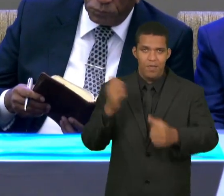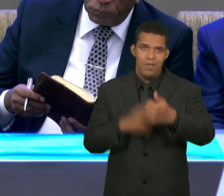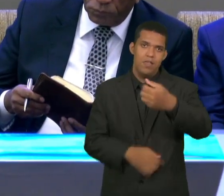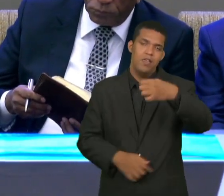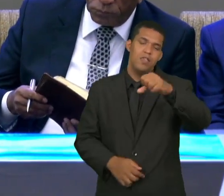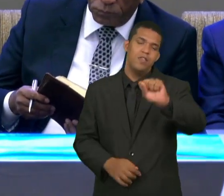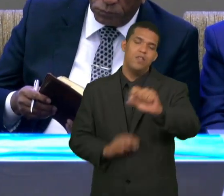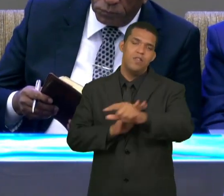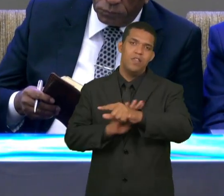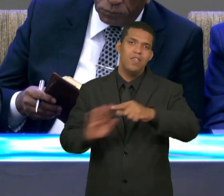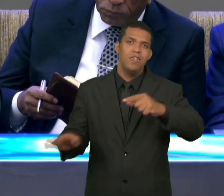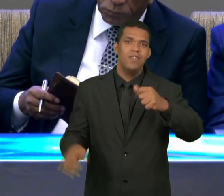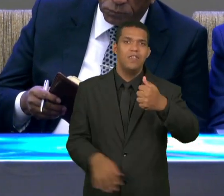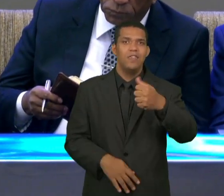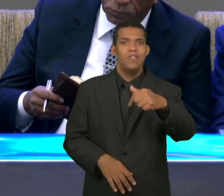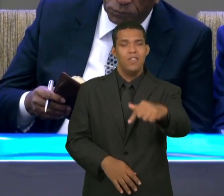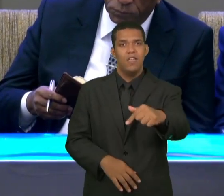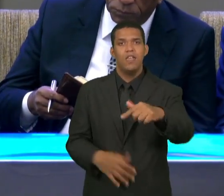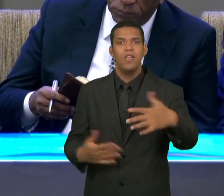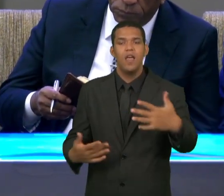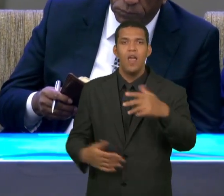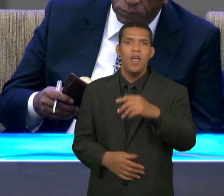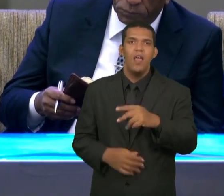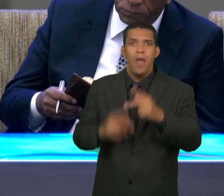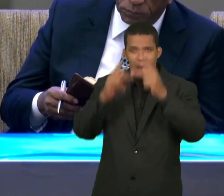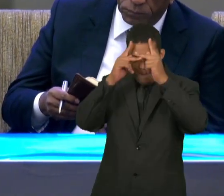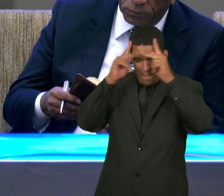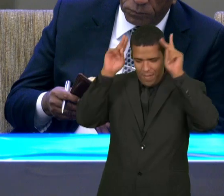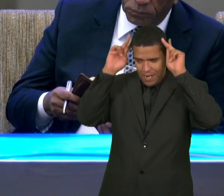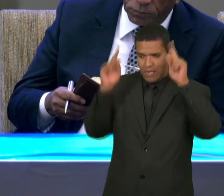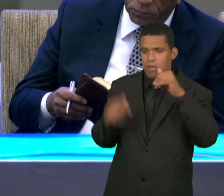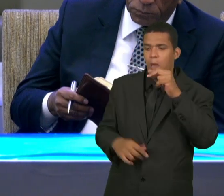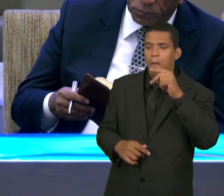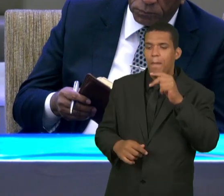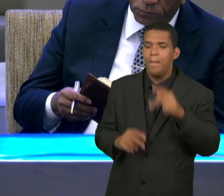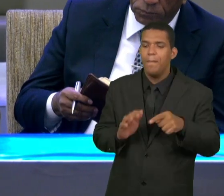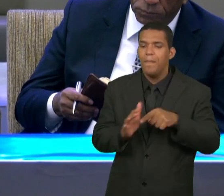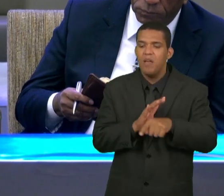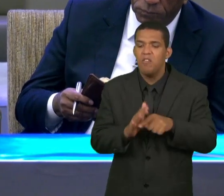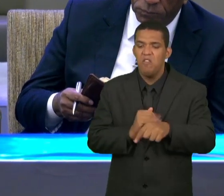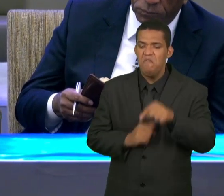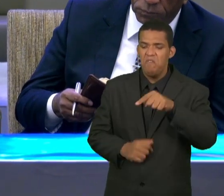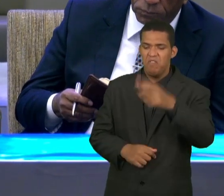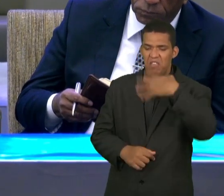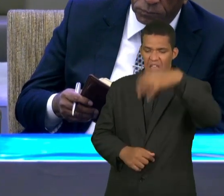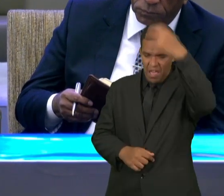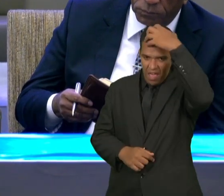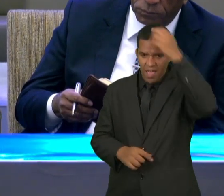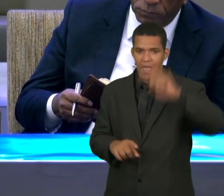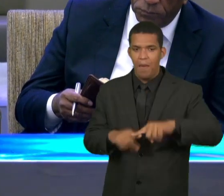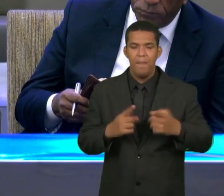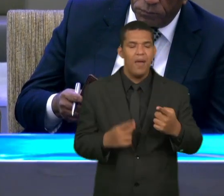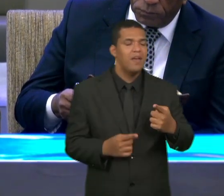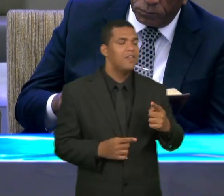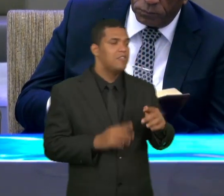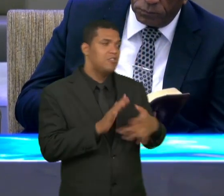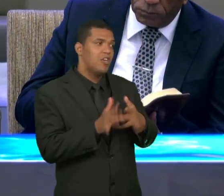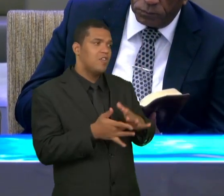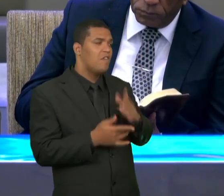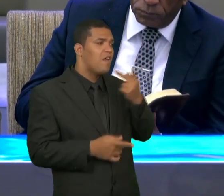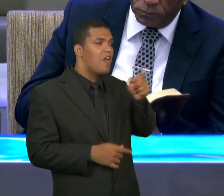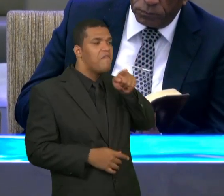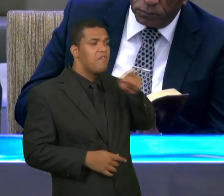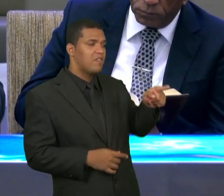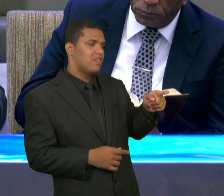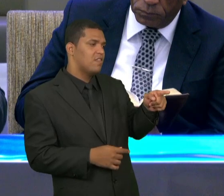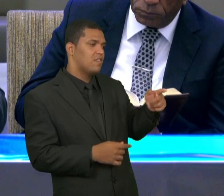Bíblia. Perguntou-lhe Pilatos: logo tu és rei? Respondeu Jesus: tu dizes que eu sou rei.